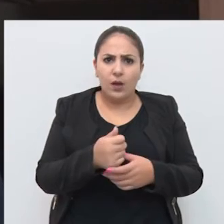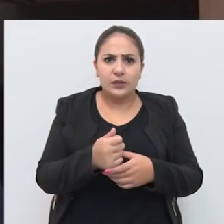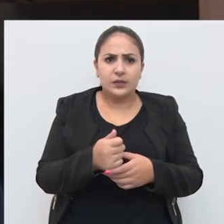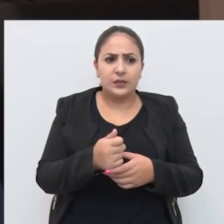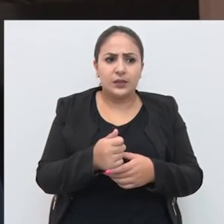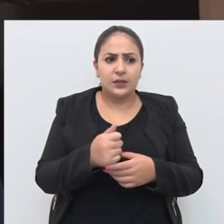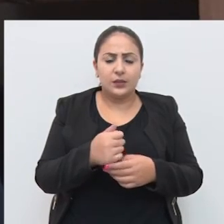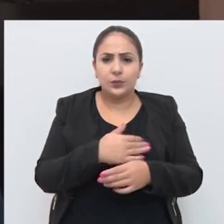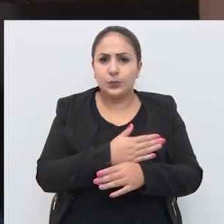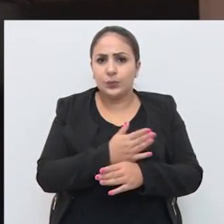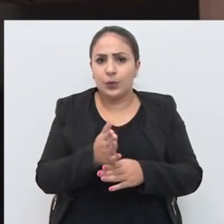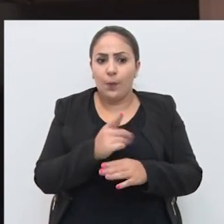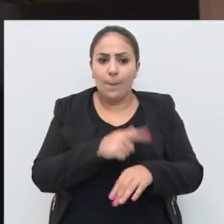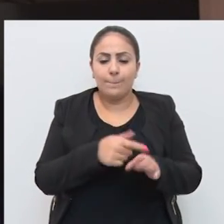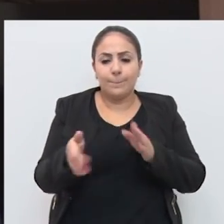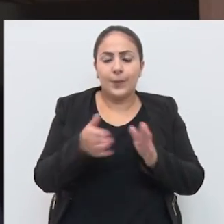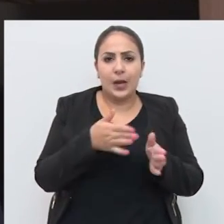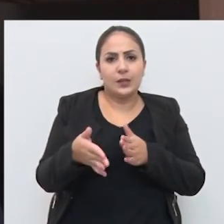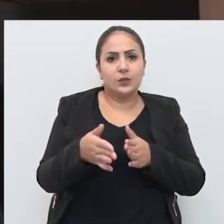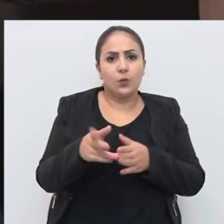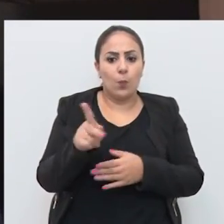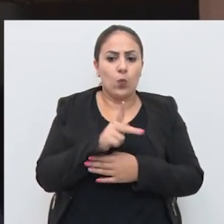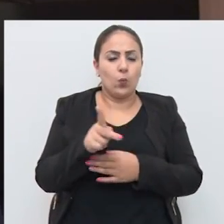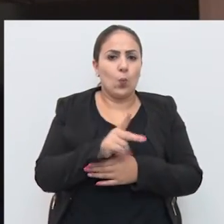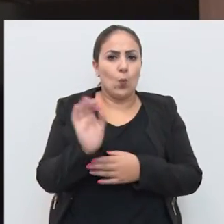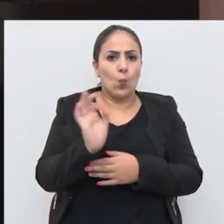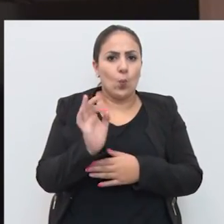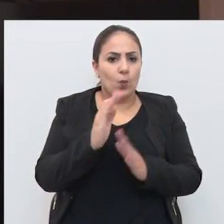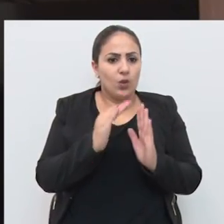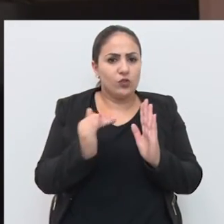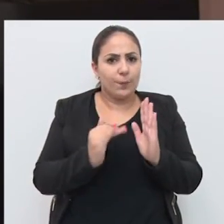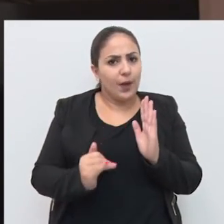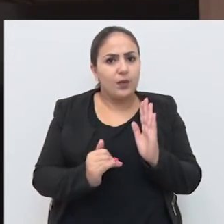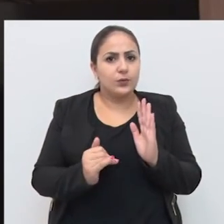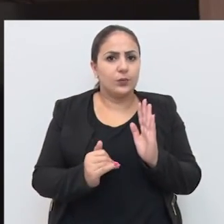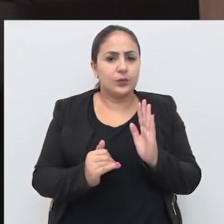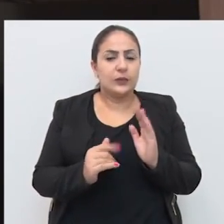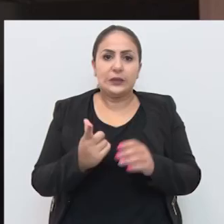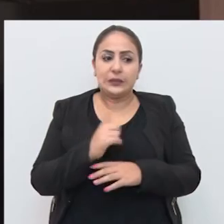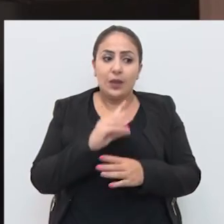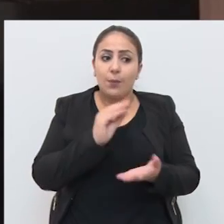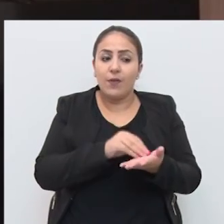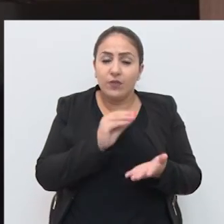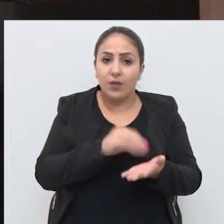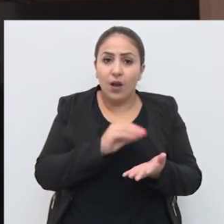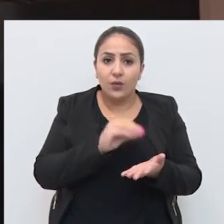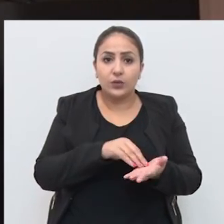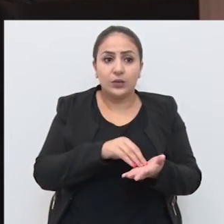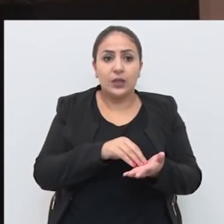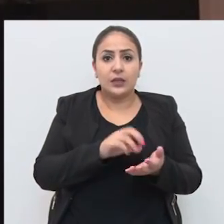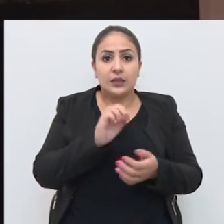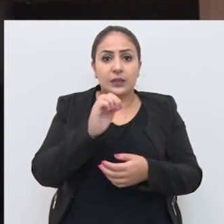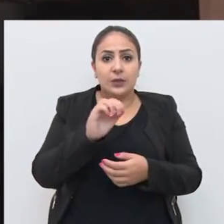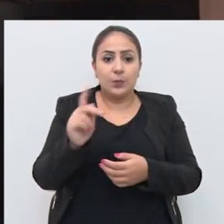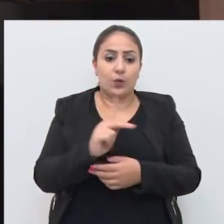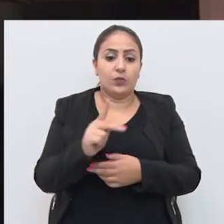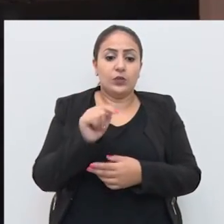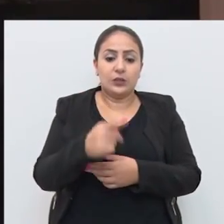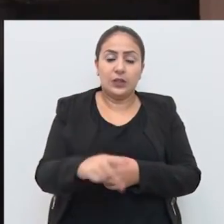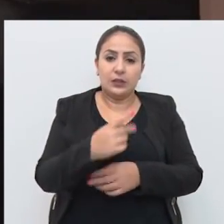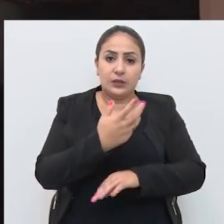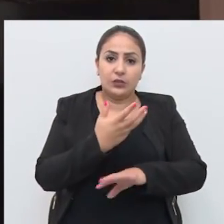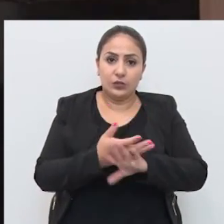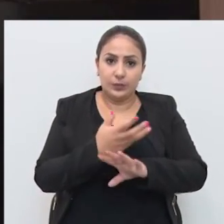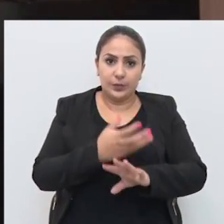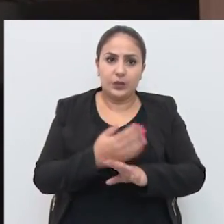aí na iminência de passar o prazo dele, professores não serem chamados e há um déficit dessas matérias na rede pública. Então, o que a